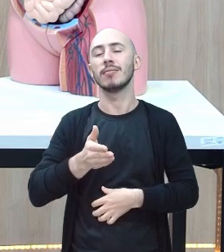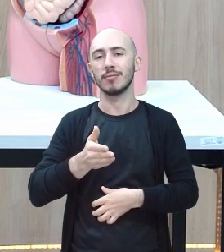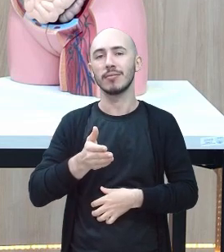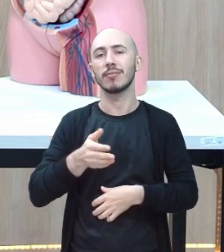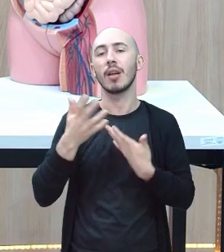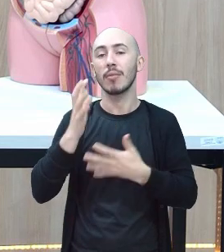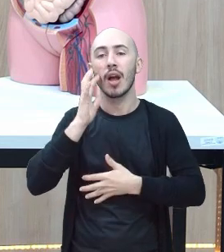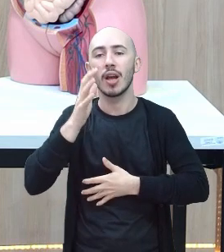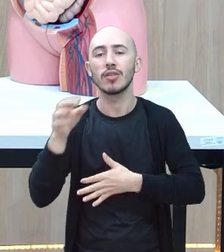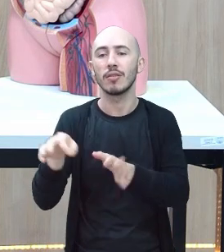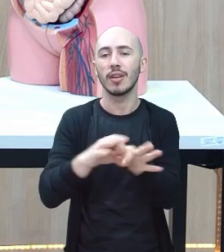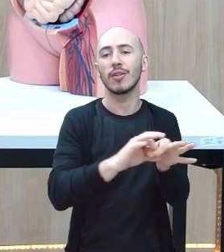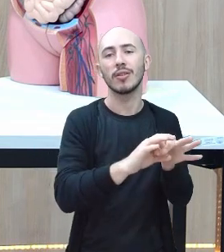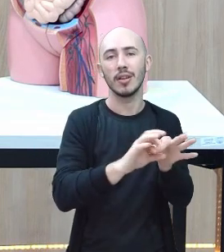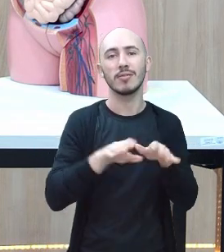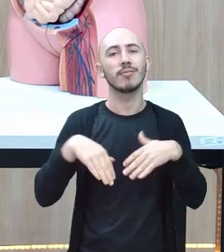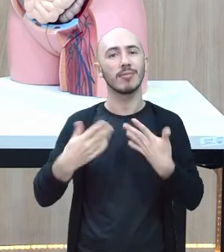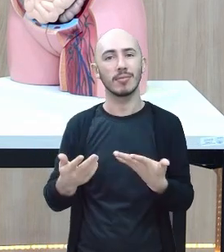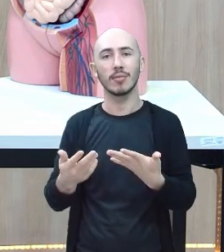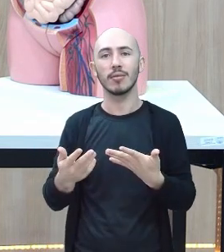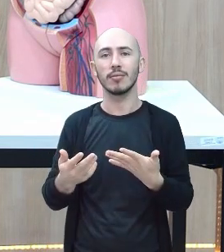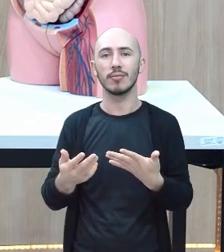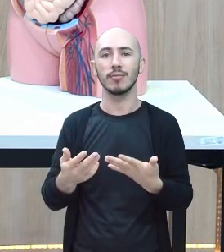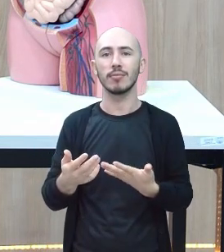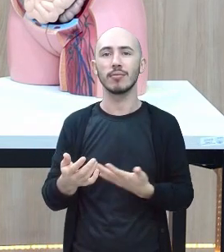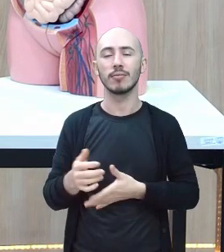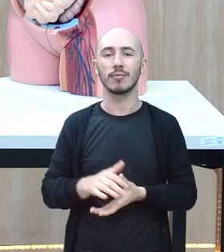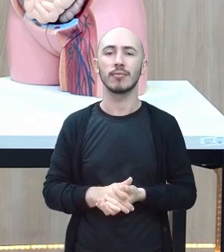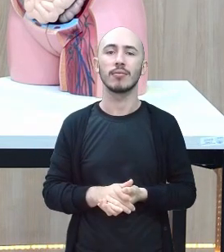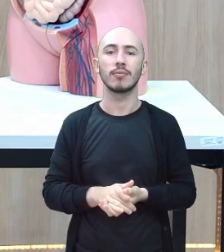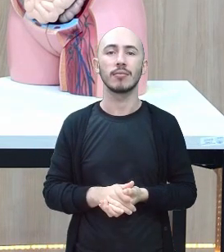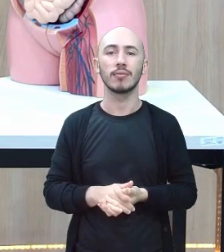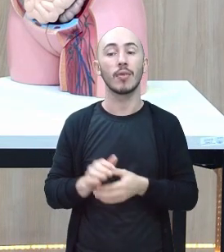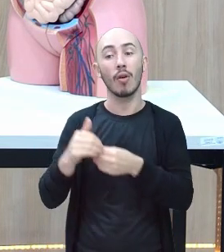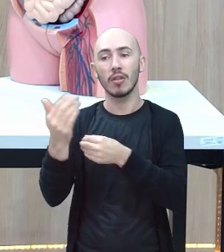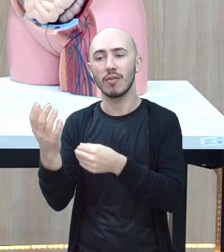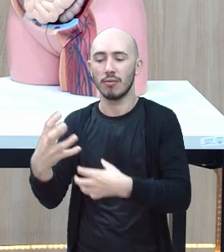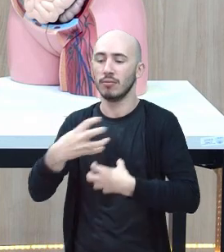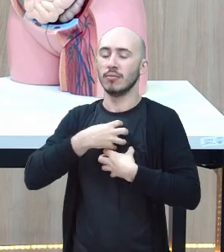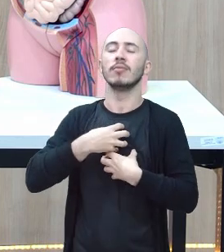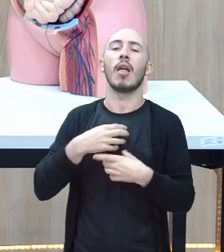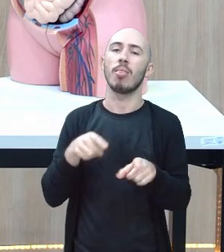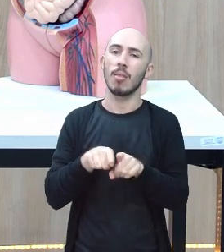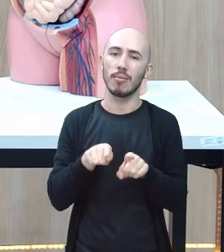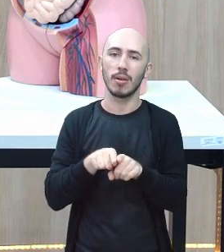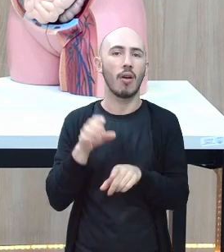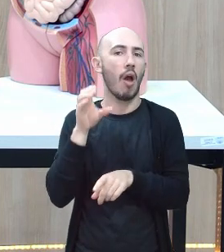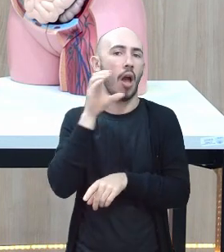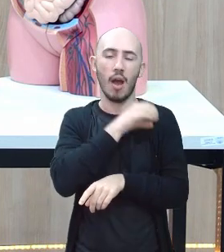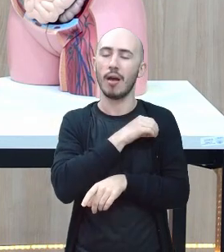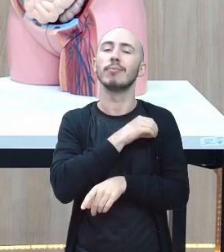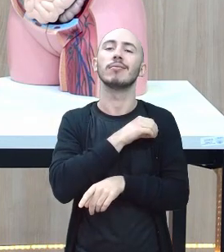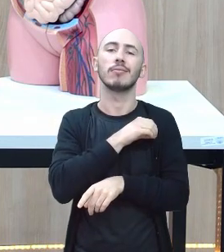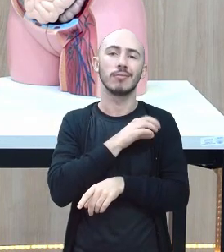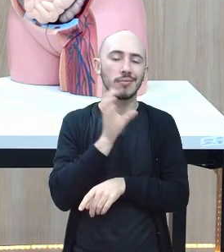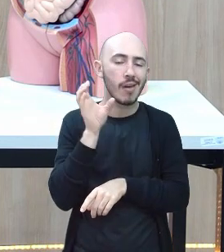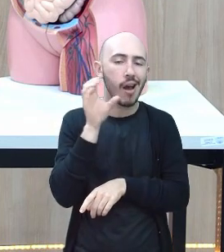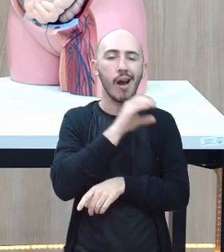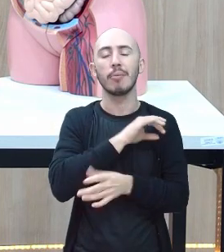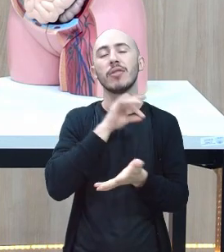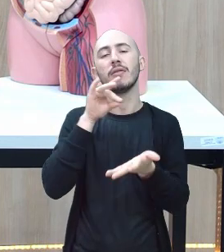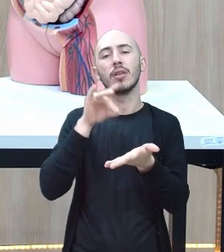aquela situação. E, de repente, nós recebemos um estímulo externo. Então, é muito rápido. Então, ele é muito rápido